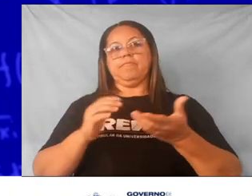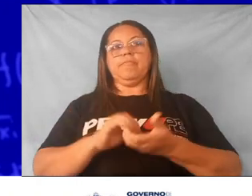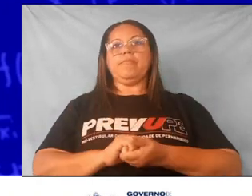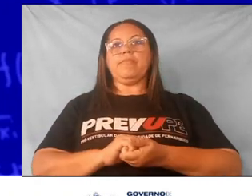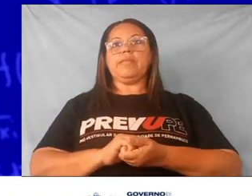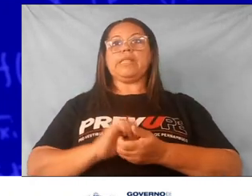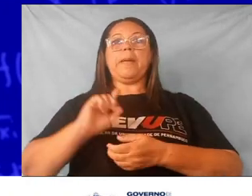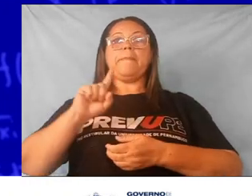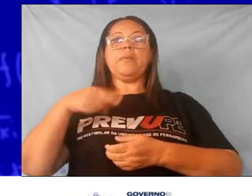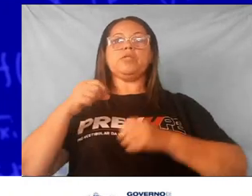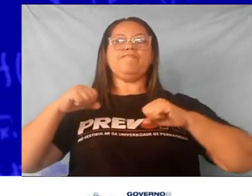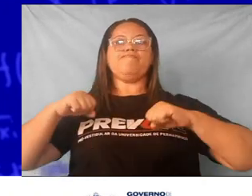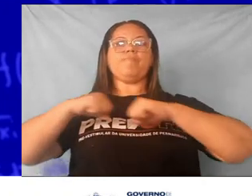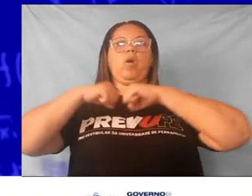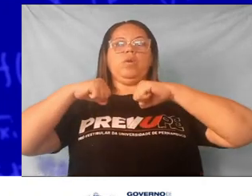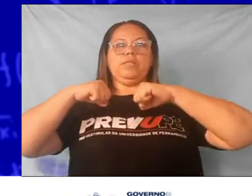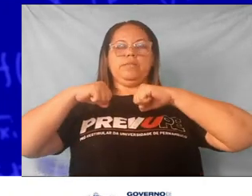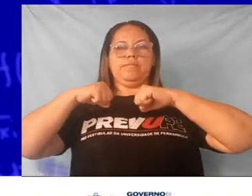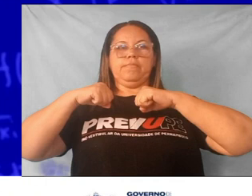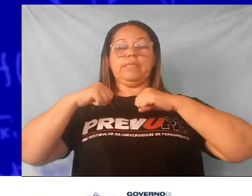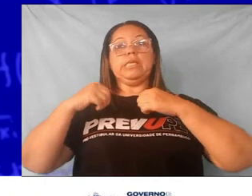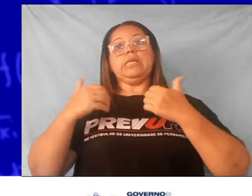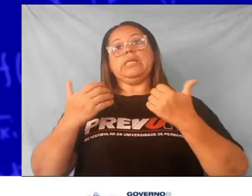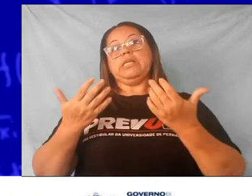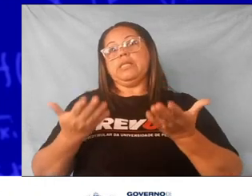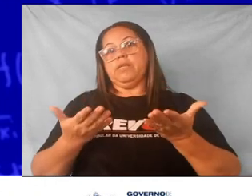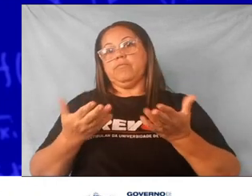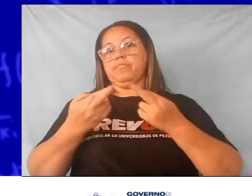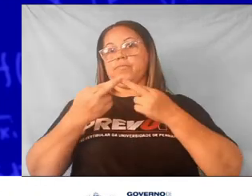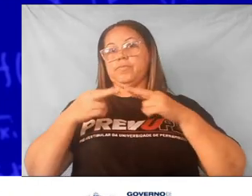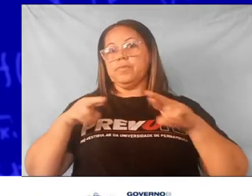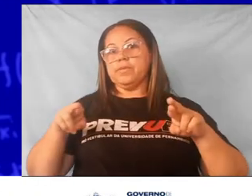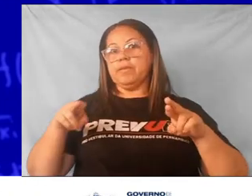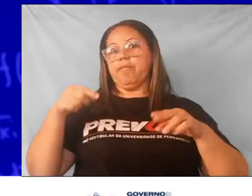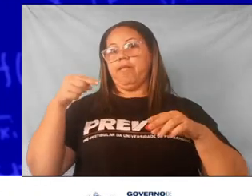muda de sinal após a colisão. Então, com este resultado,